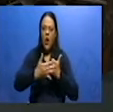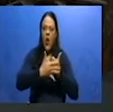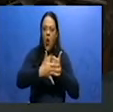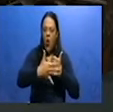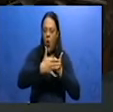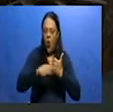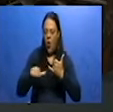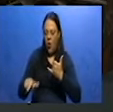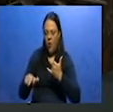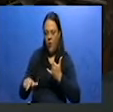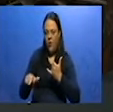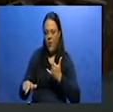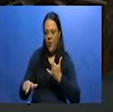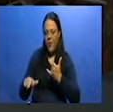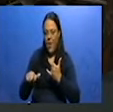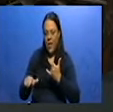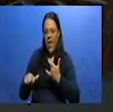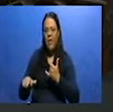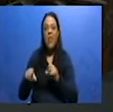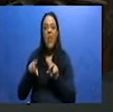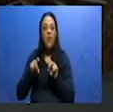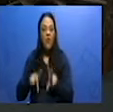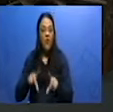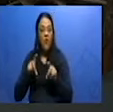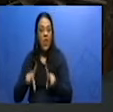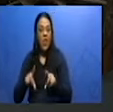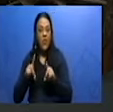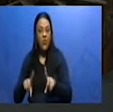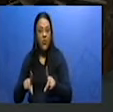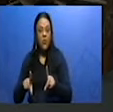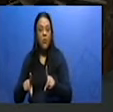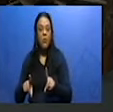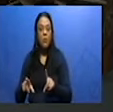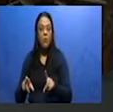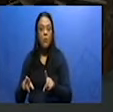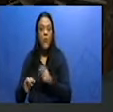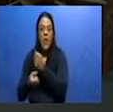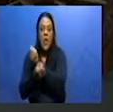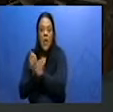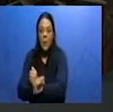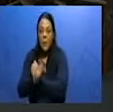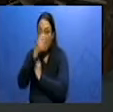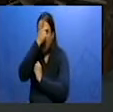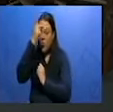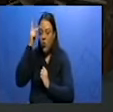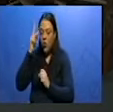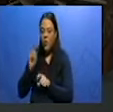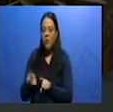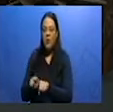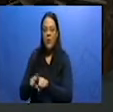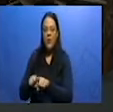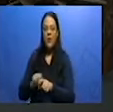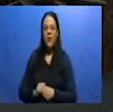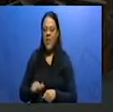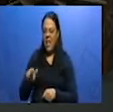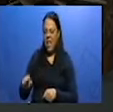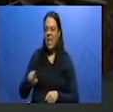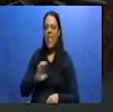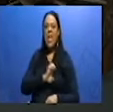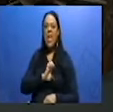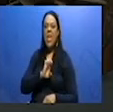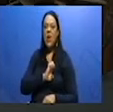Eles também trabalhavam com escravos. Somos tão ricos que algumas pessoas aqui são chamadas